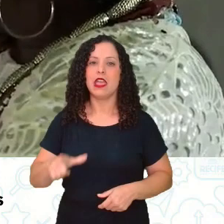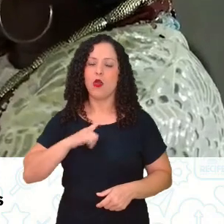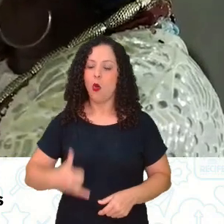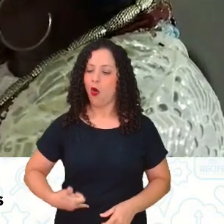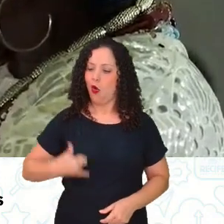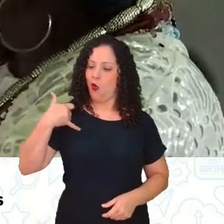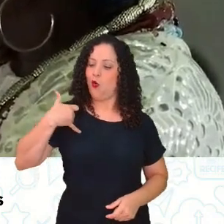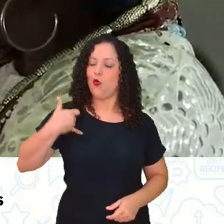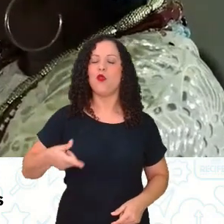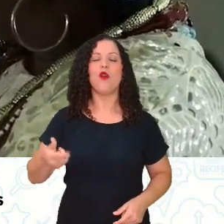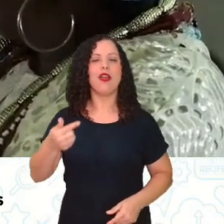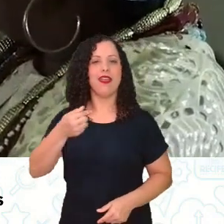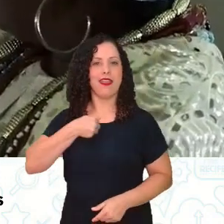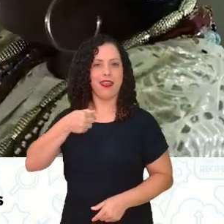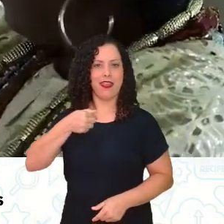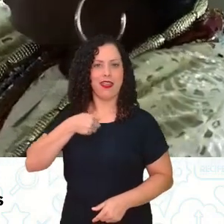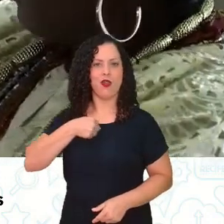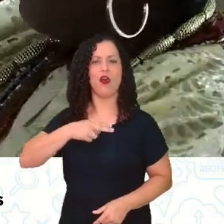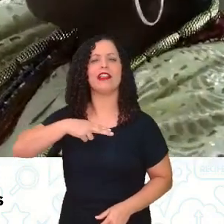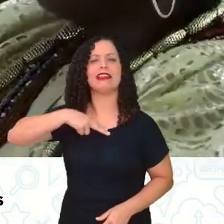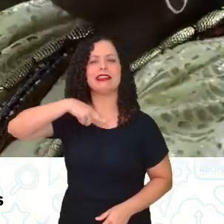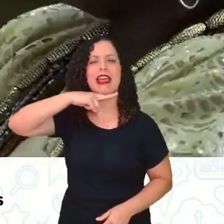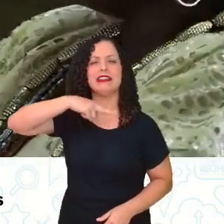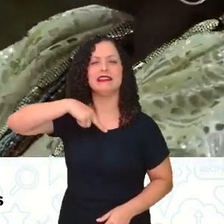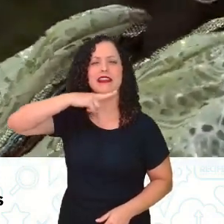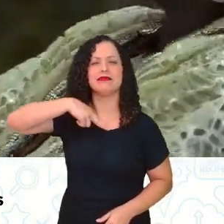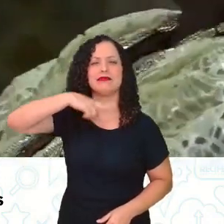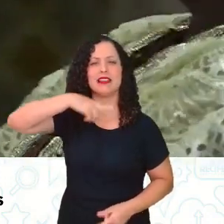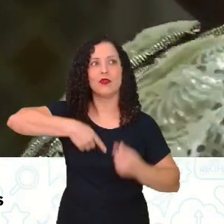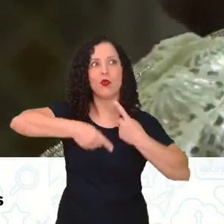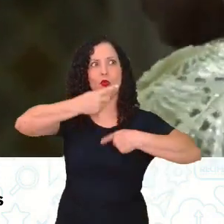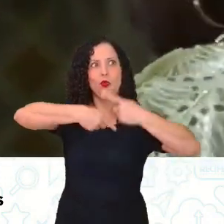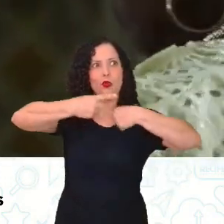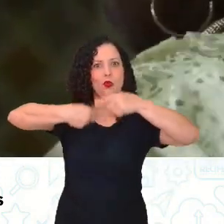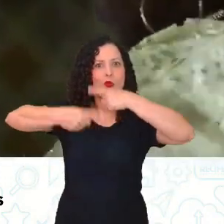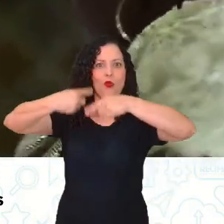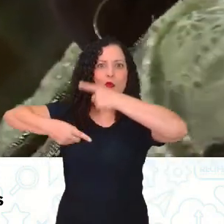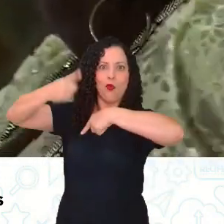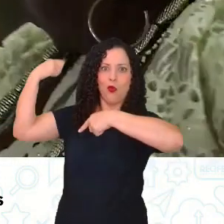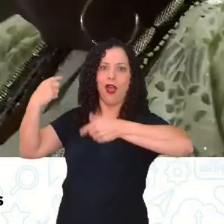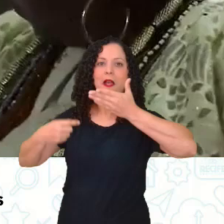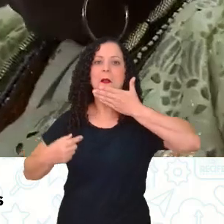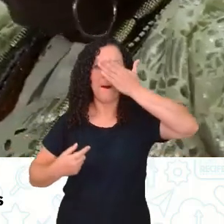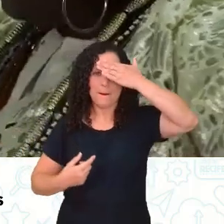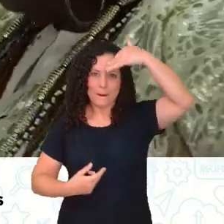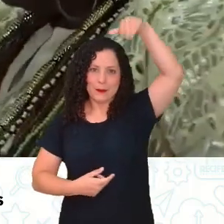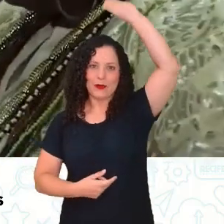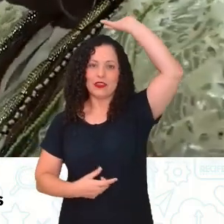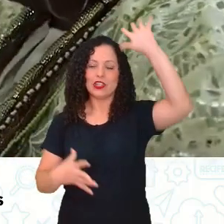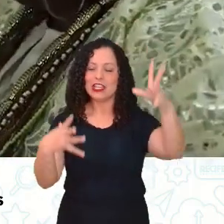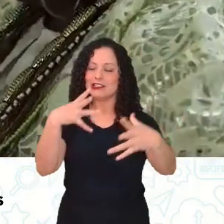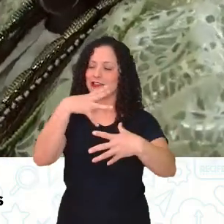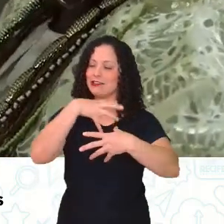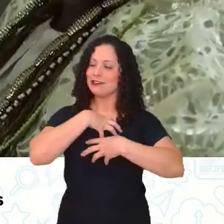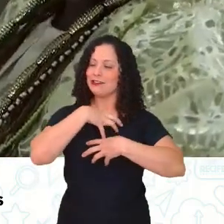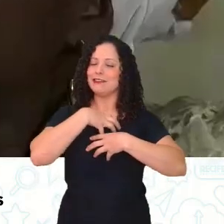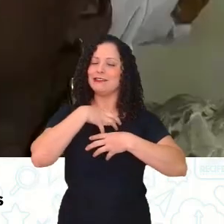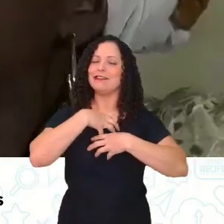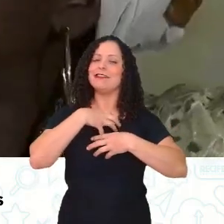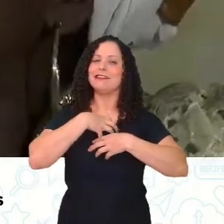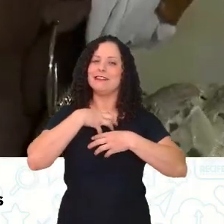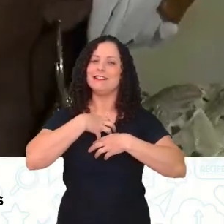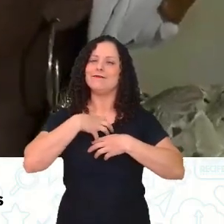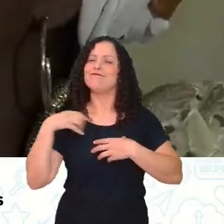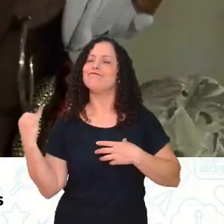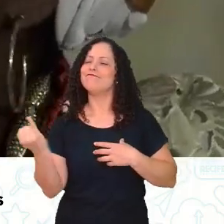dizer que sou tataraneto da sobrinha do muçulmano Birilu, conhecido como o último malê da